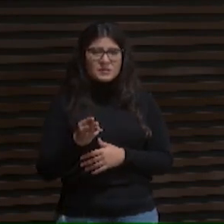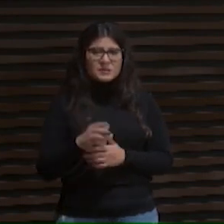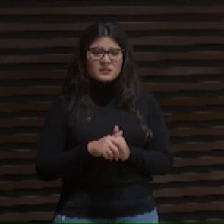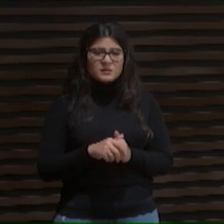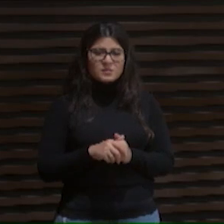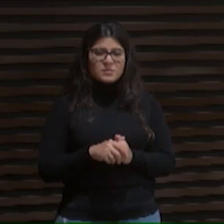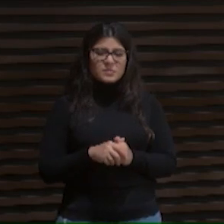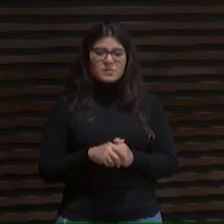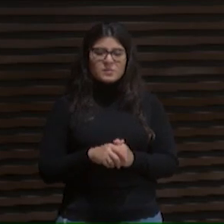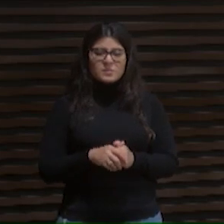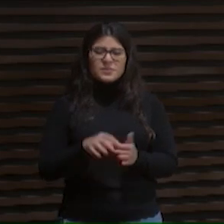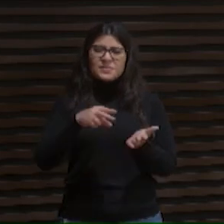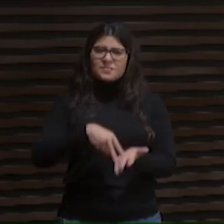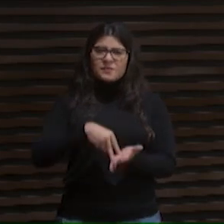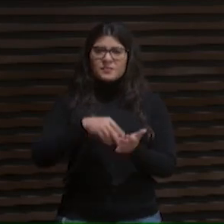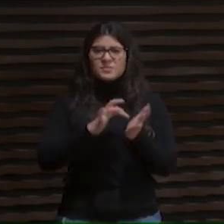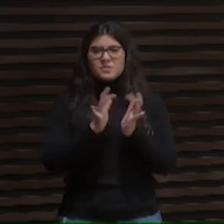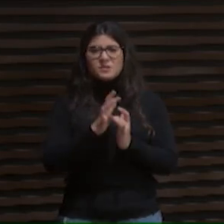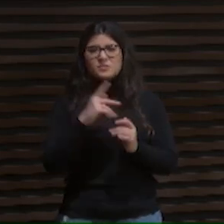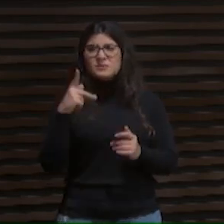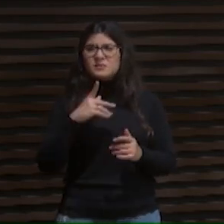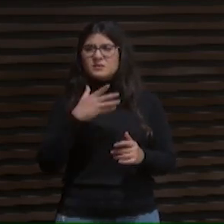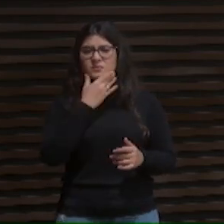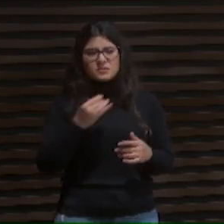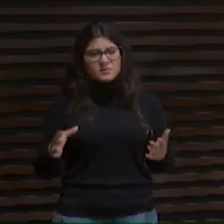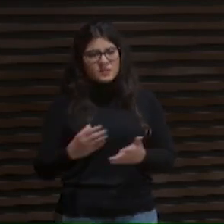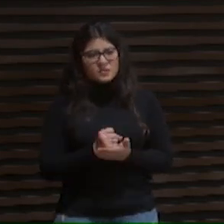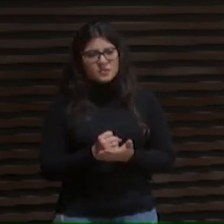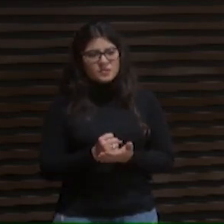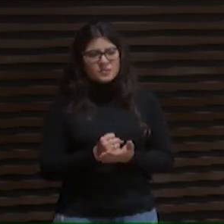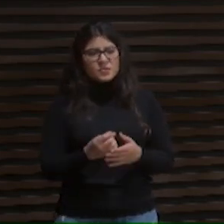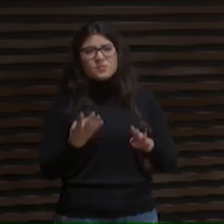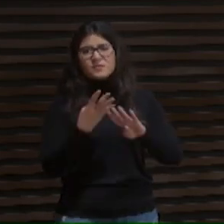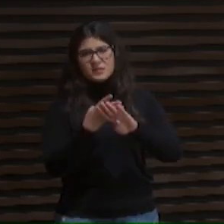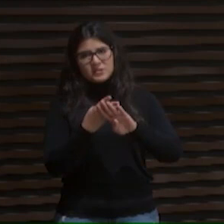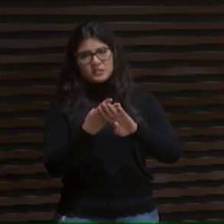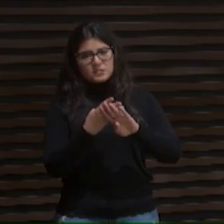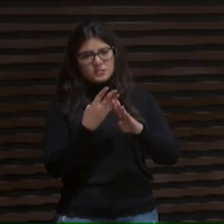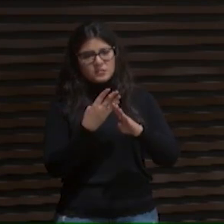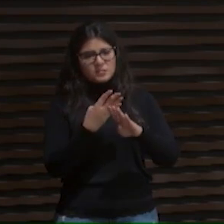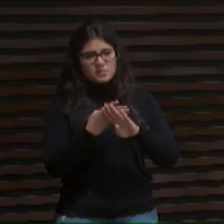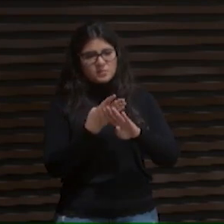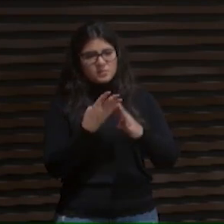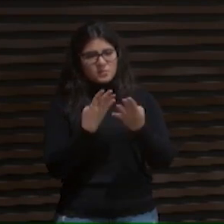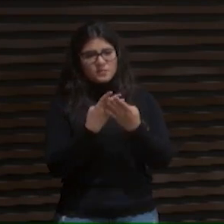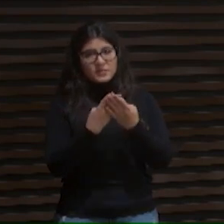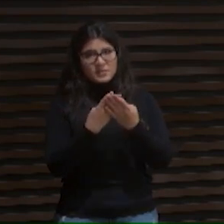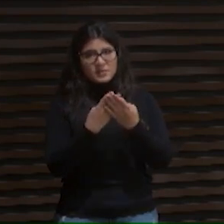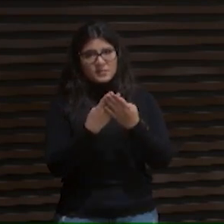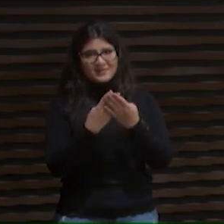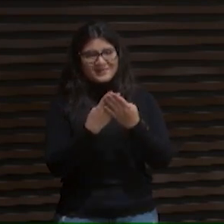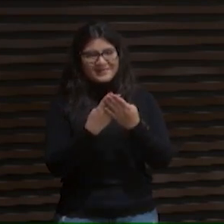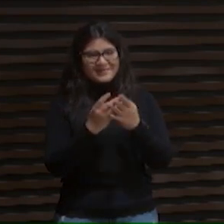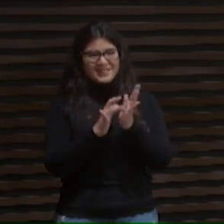Assumindo que Jesus é o seu Salvador, não negando a Cristo, 16 pessoas vão morrer hoje. Há uma